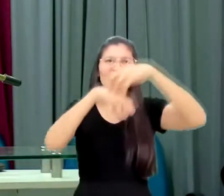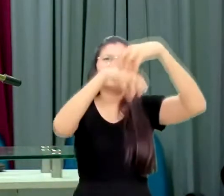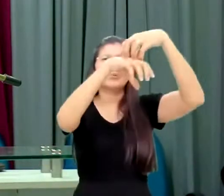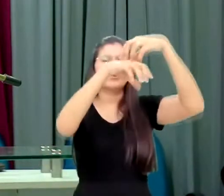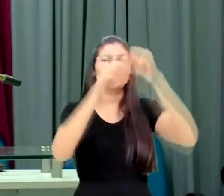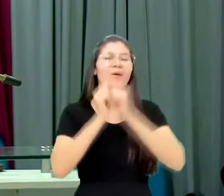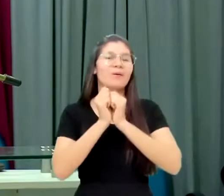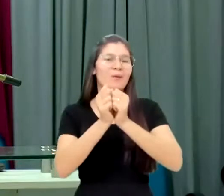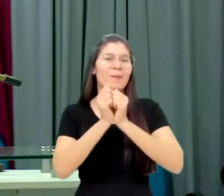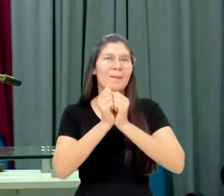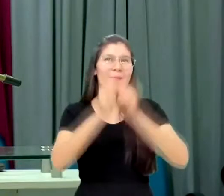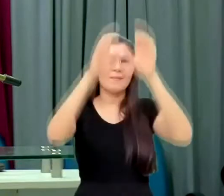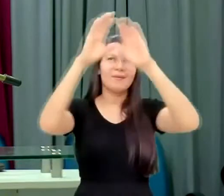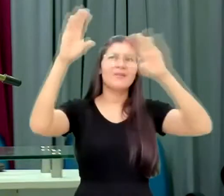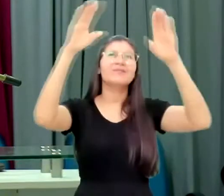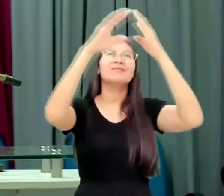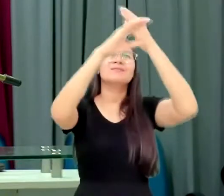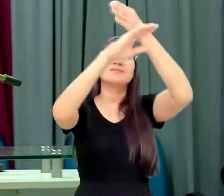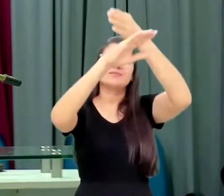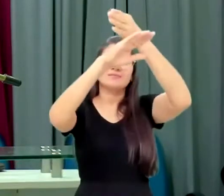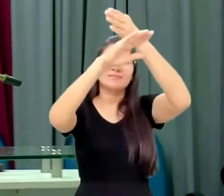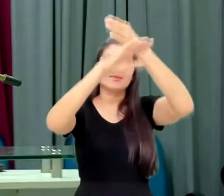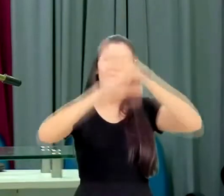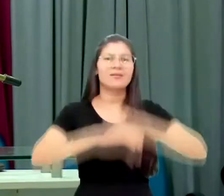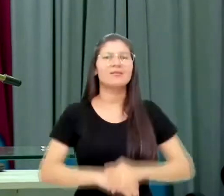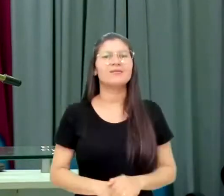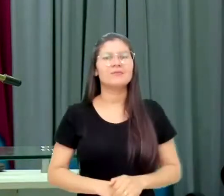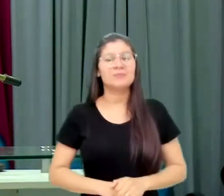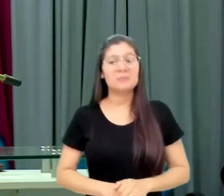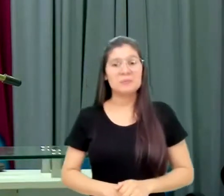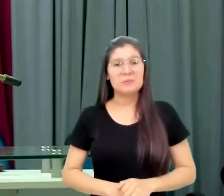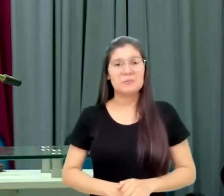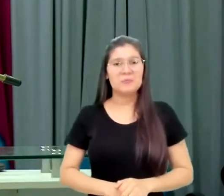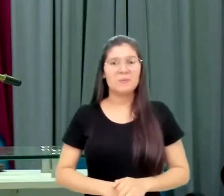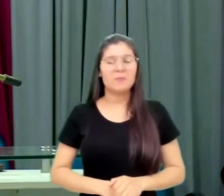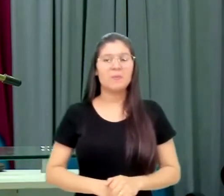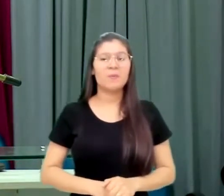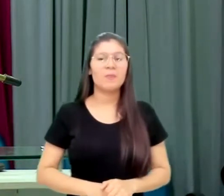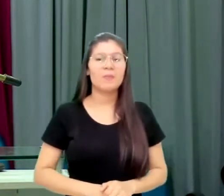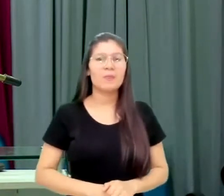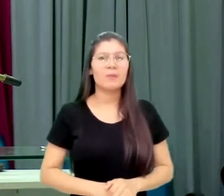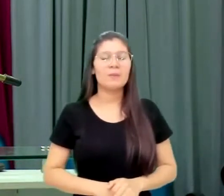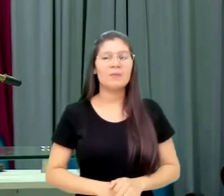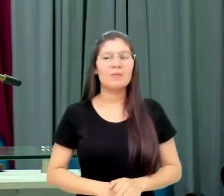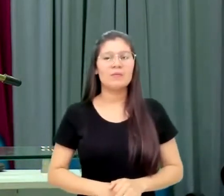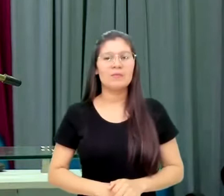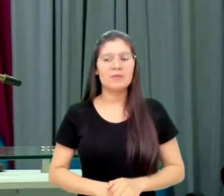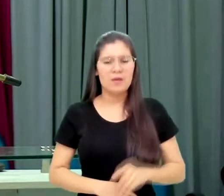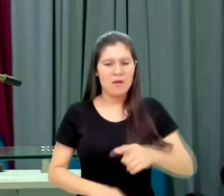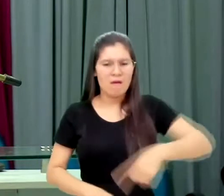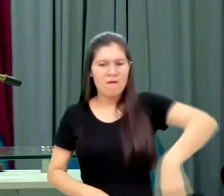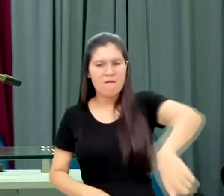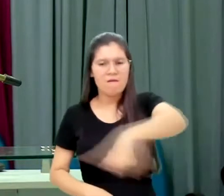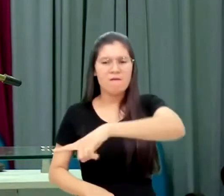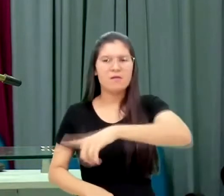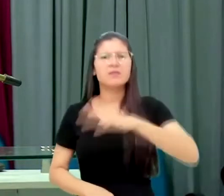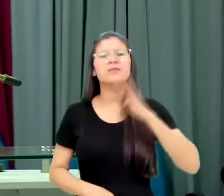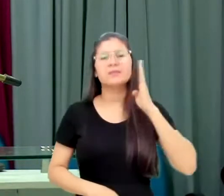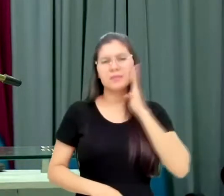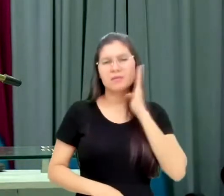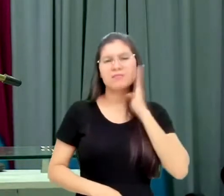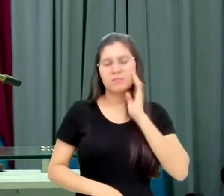para que onde eu estiver, estejais vós também. Mesmo vós sabeis para onde eu vou,